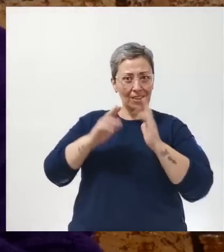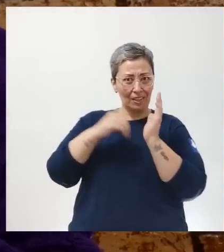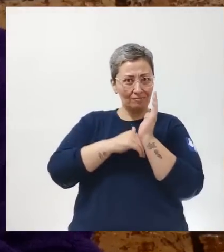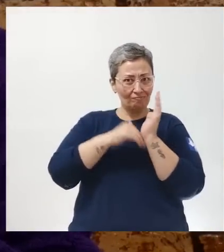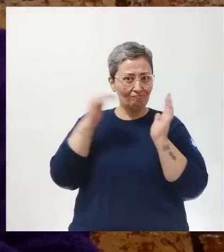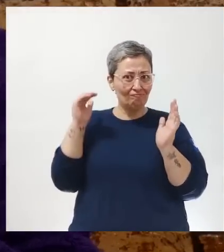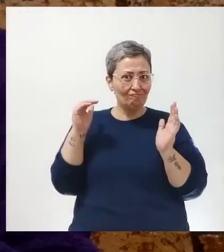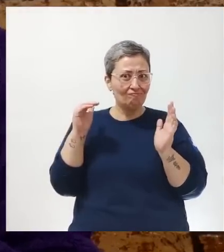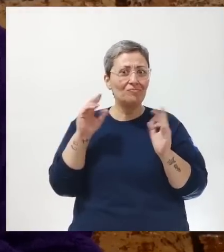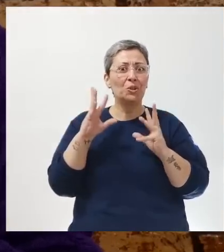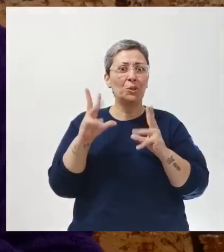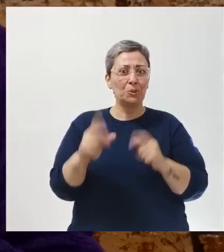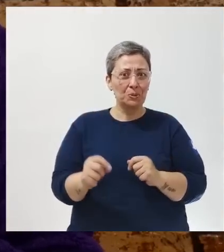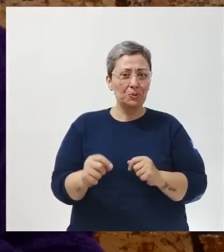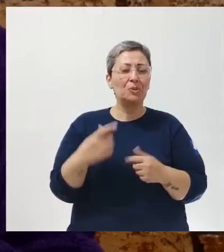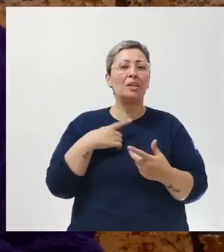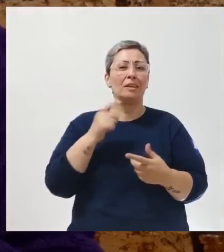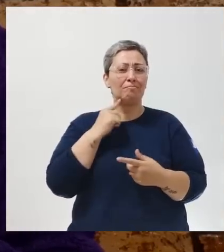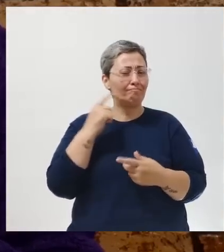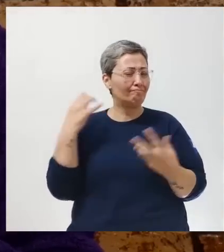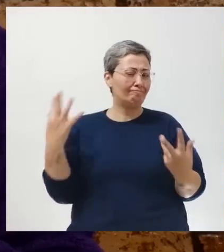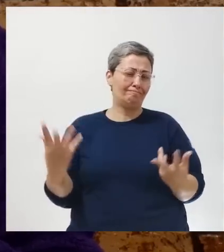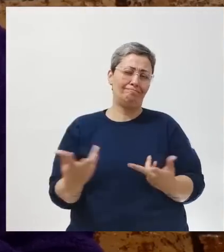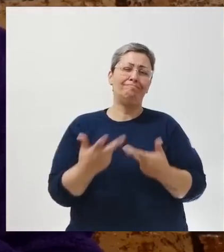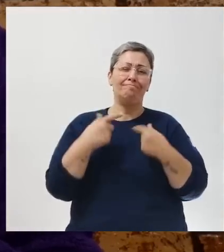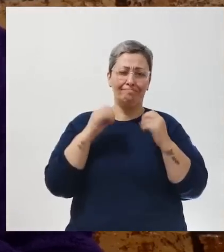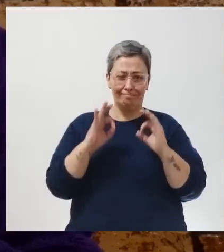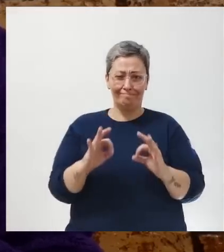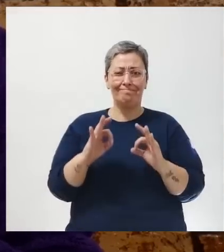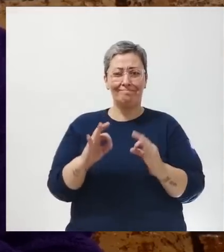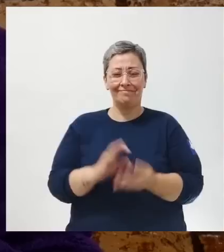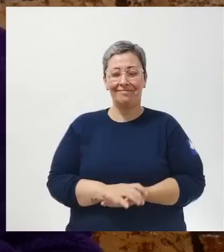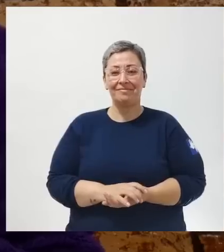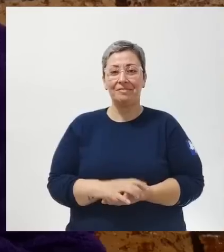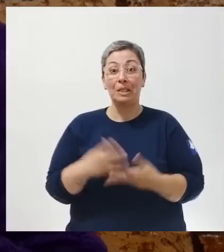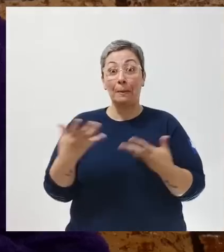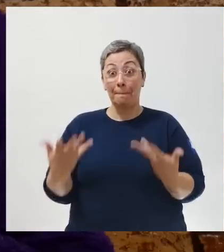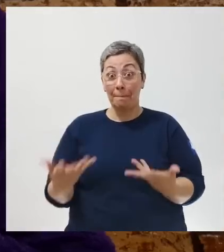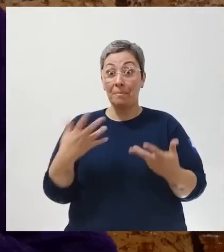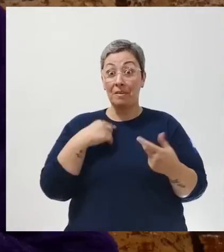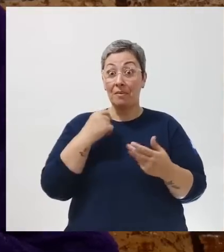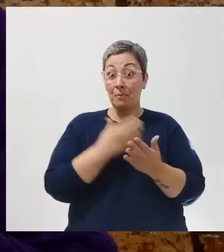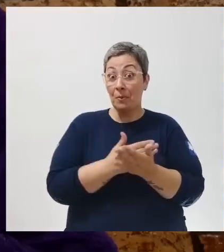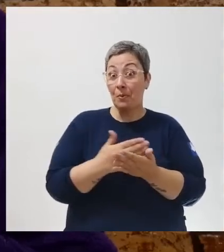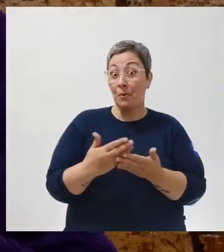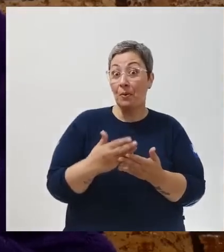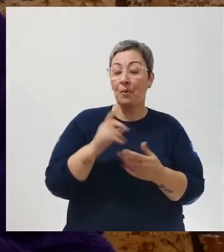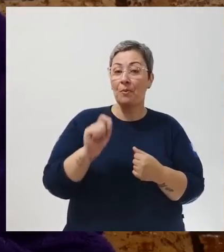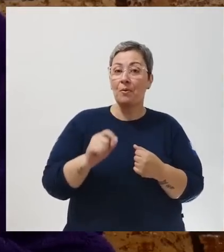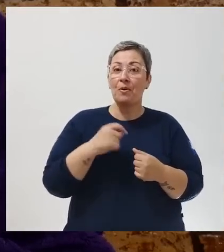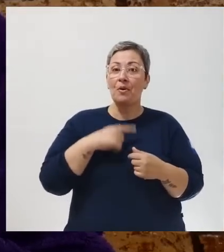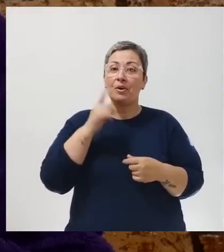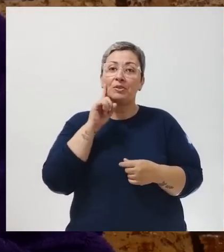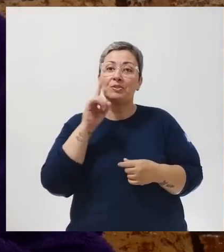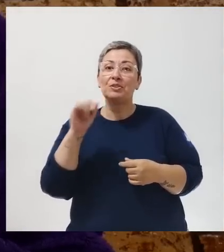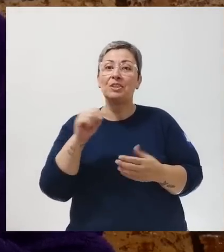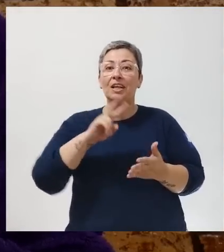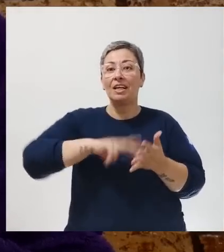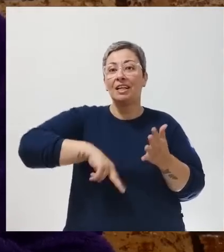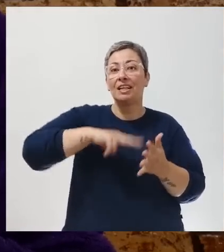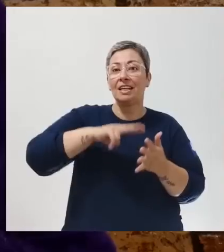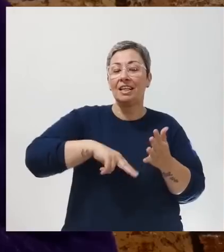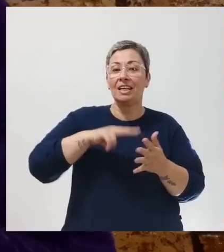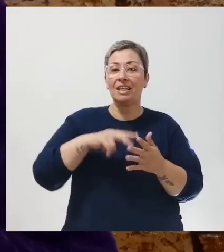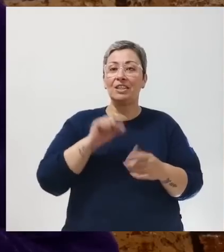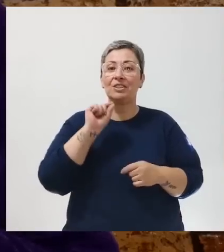seus segredos. É muito maravilhoso, não é? Então vamos iniciar o nosso dia